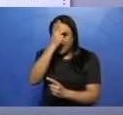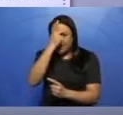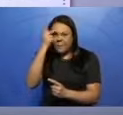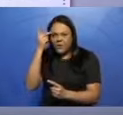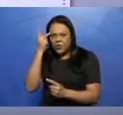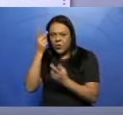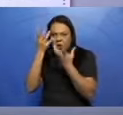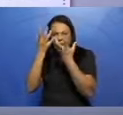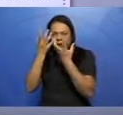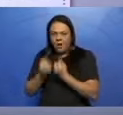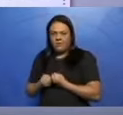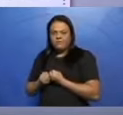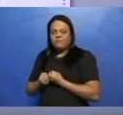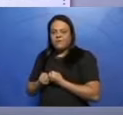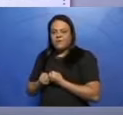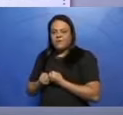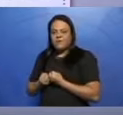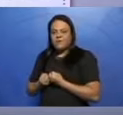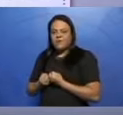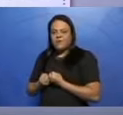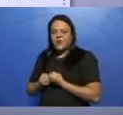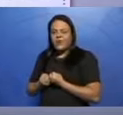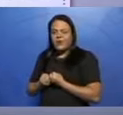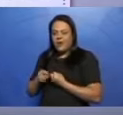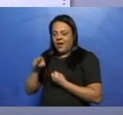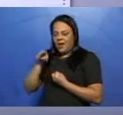ou seja, que o leitor